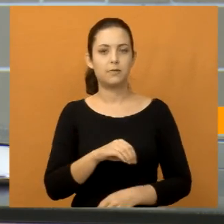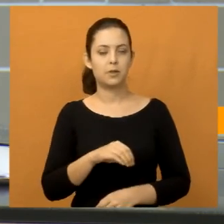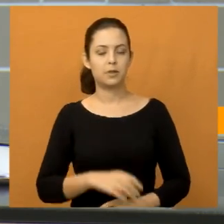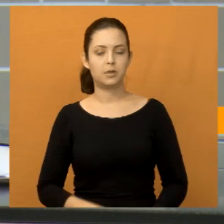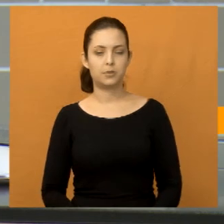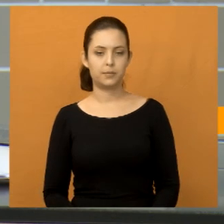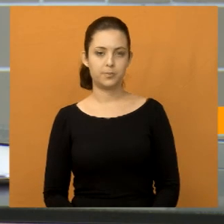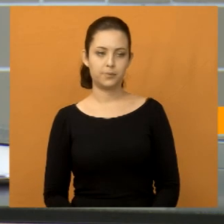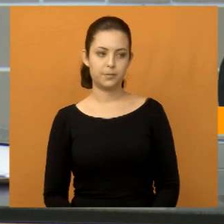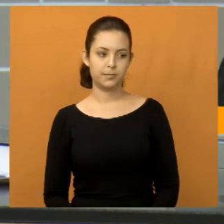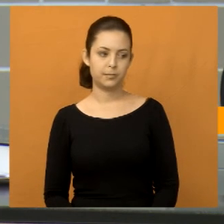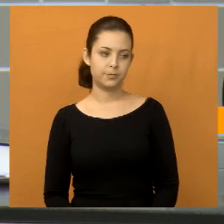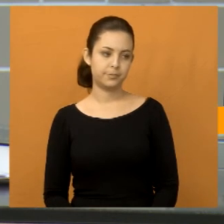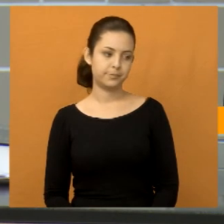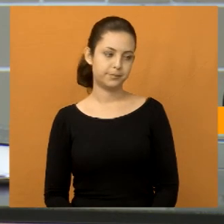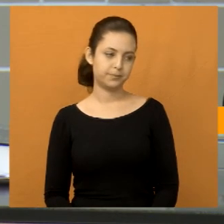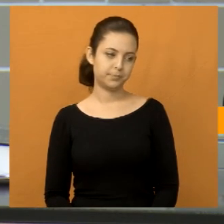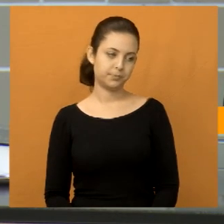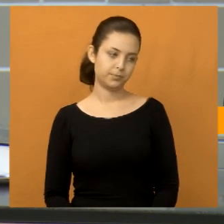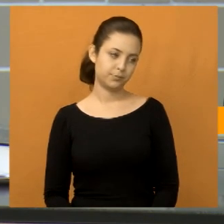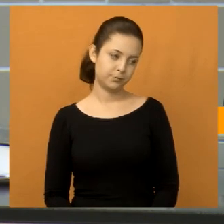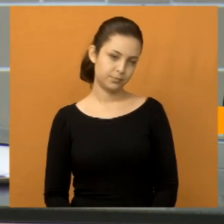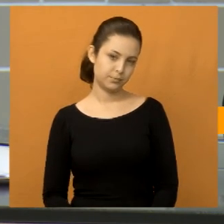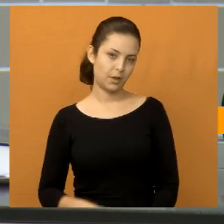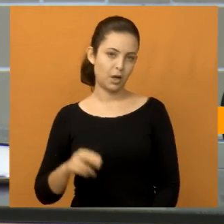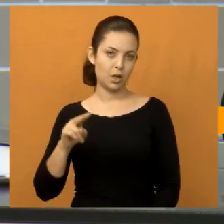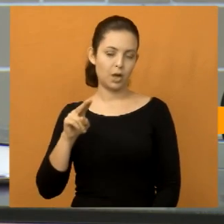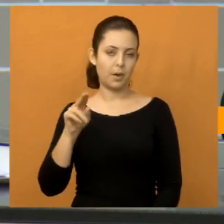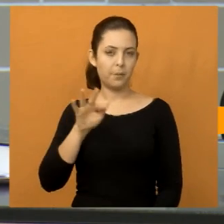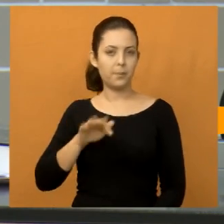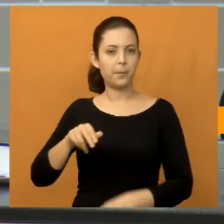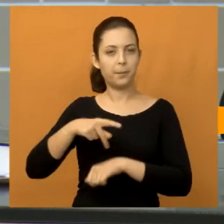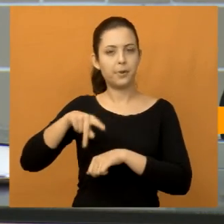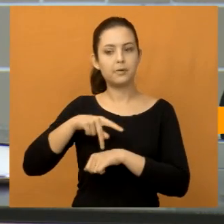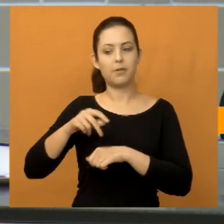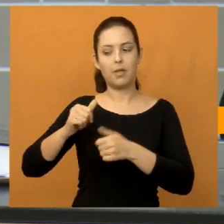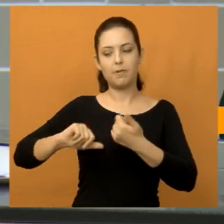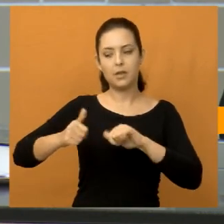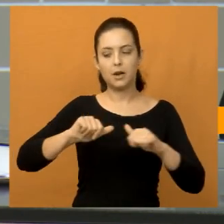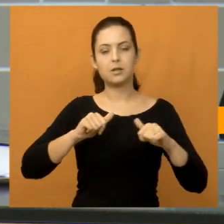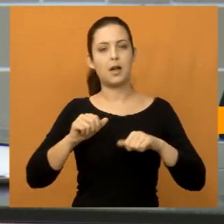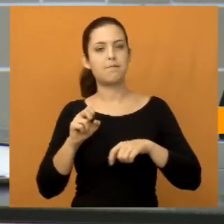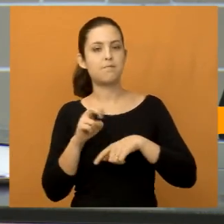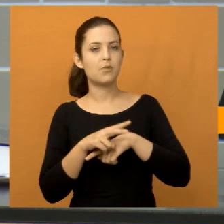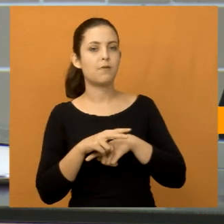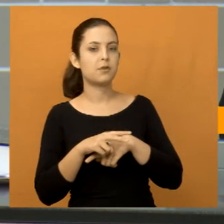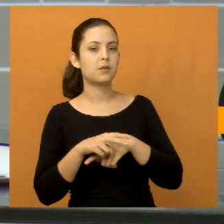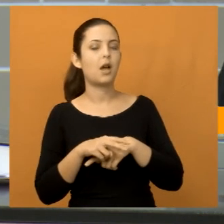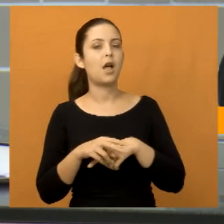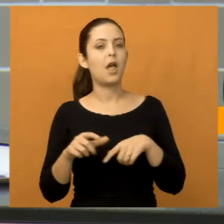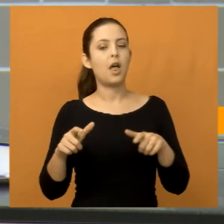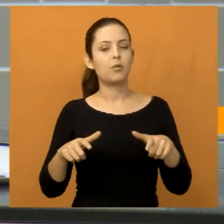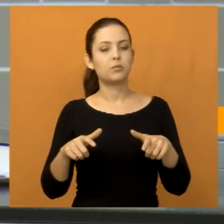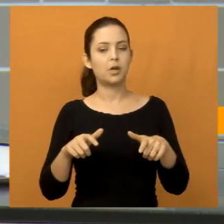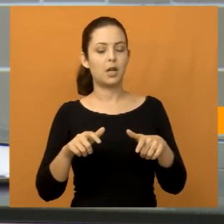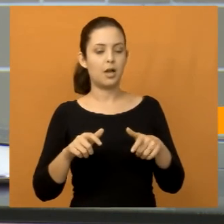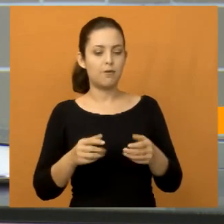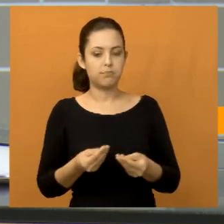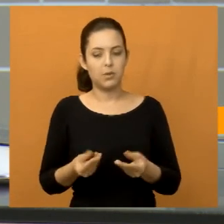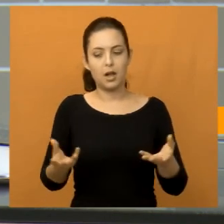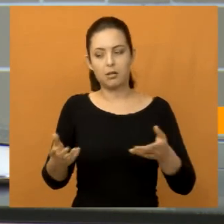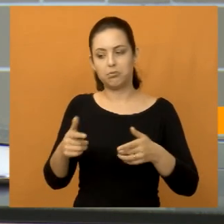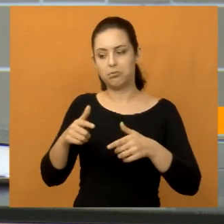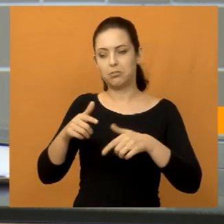1990, em detrimento da União, para análise e providências em seu âmbito de